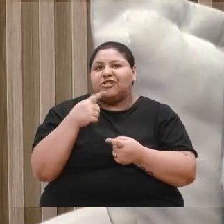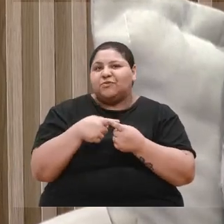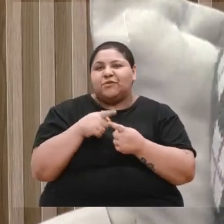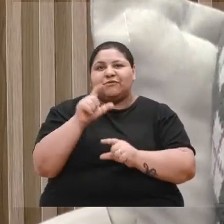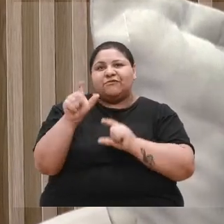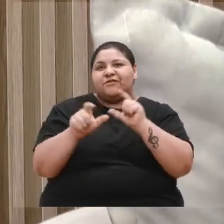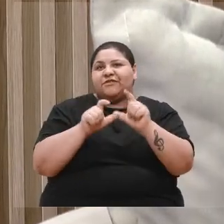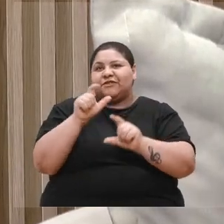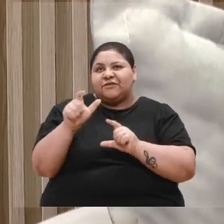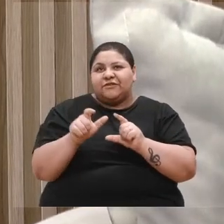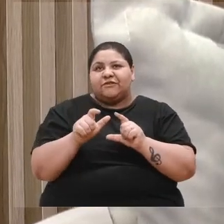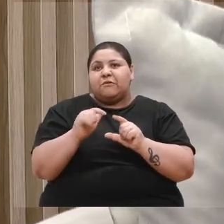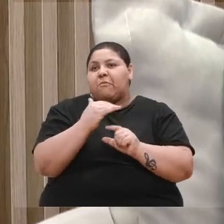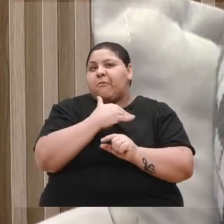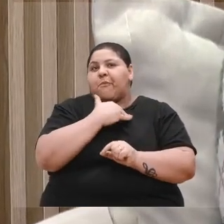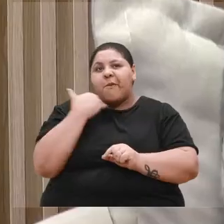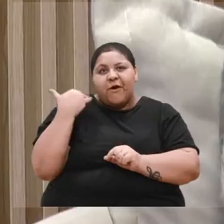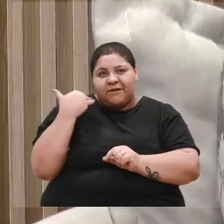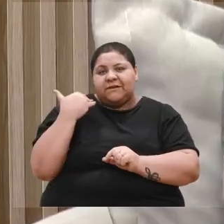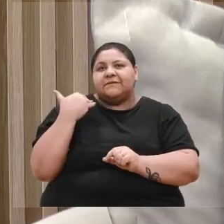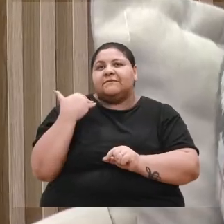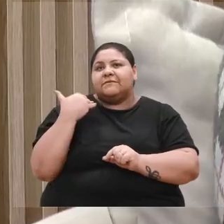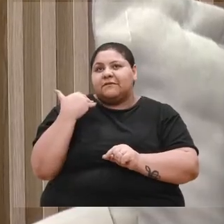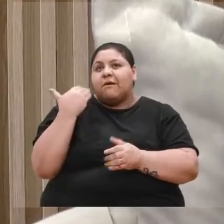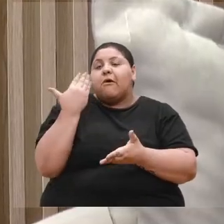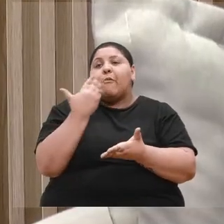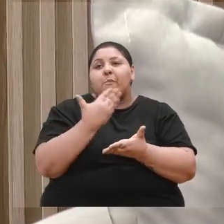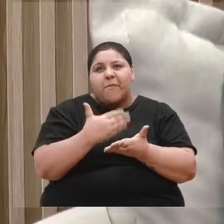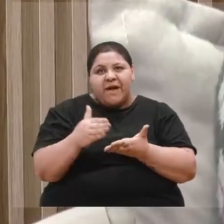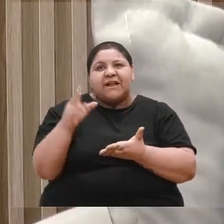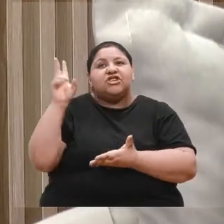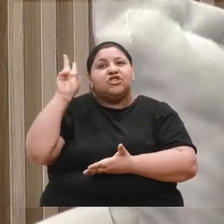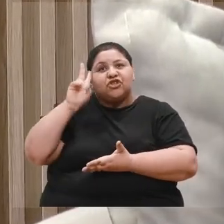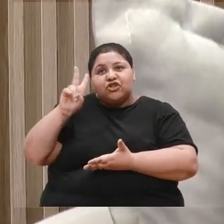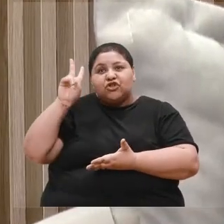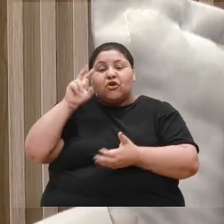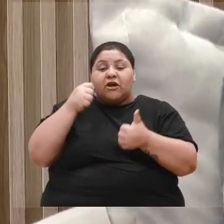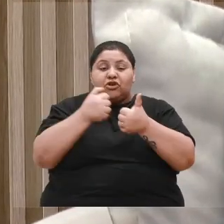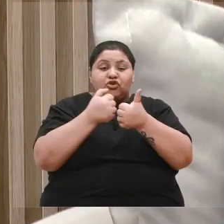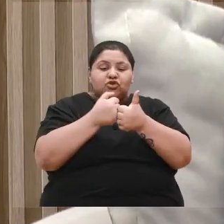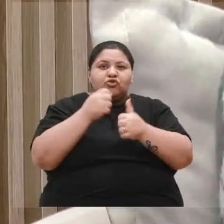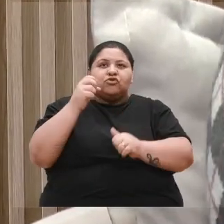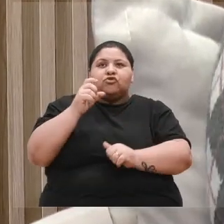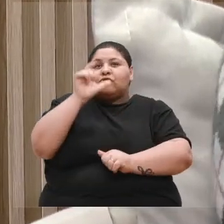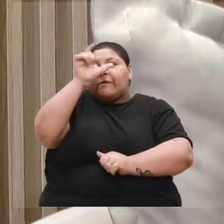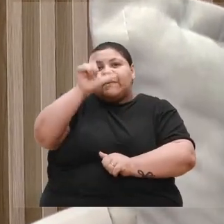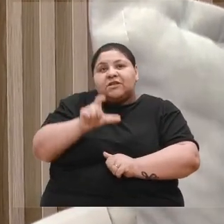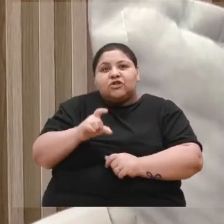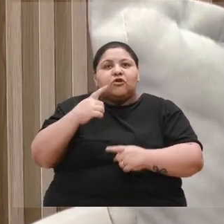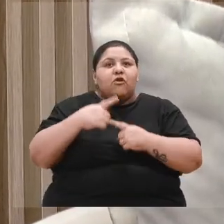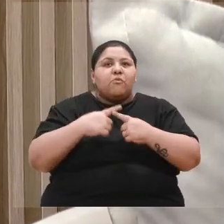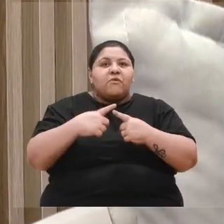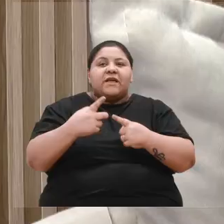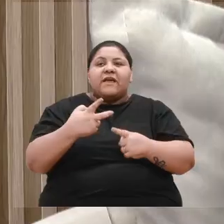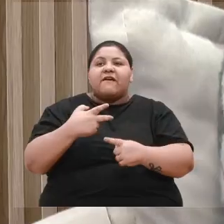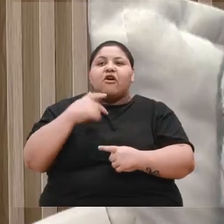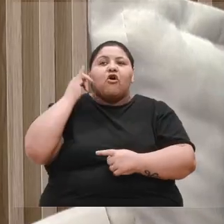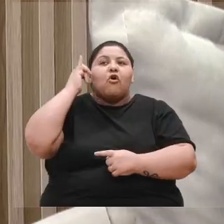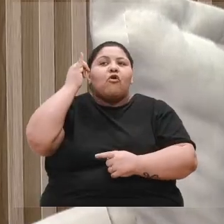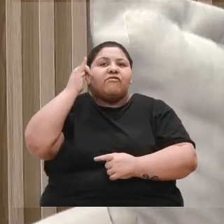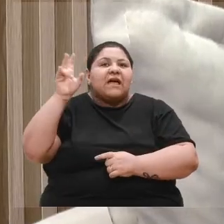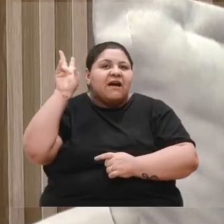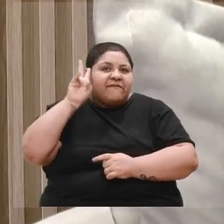as pessoas, quando se vão, elas se perdem, a história se perde com a pessoa, né? Então,